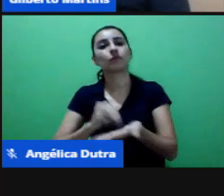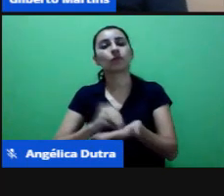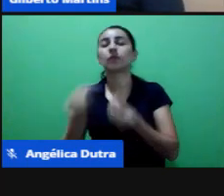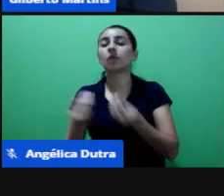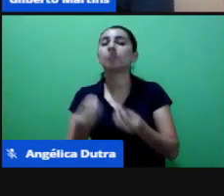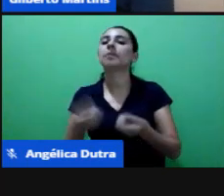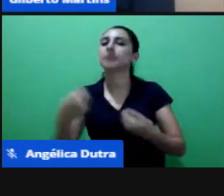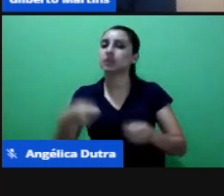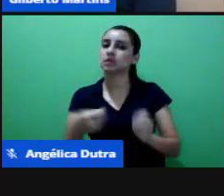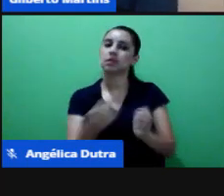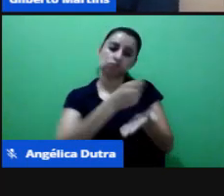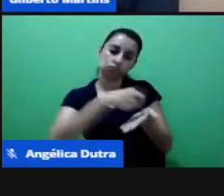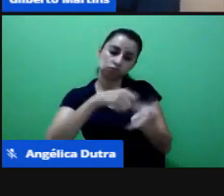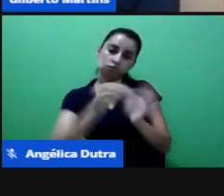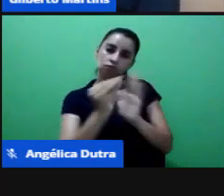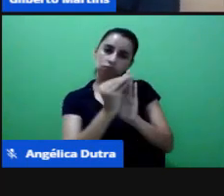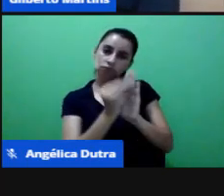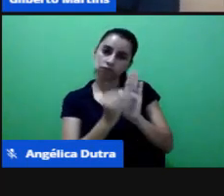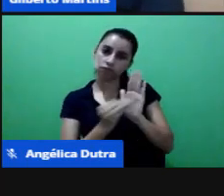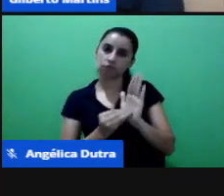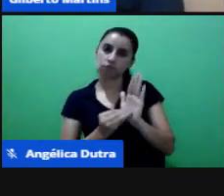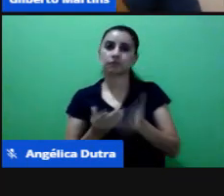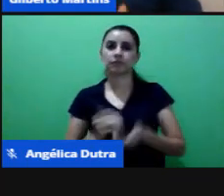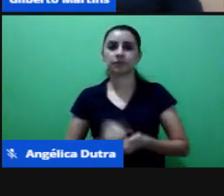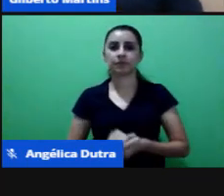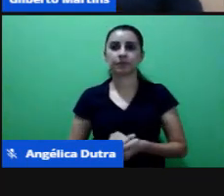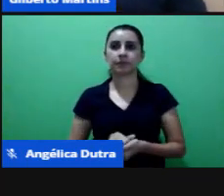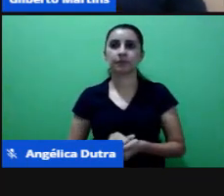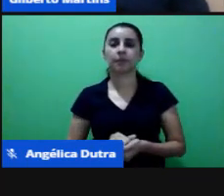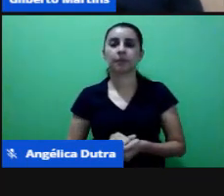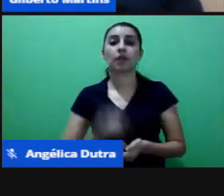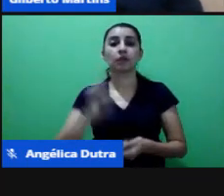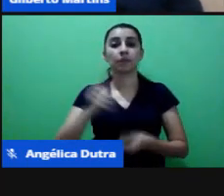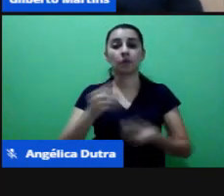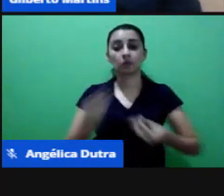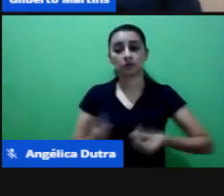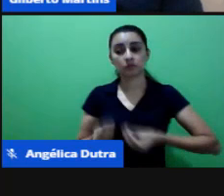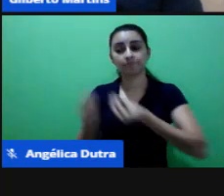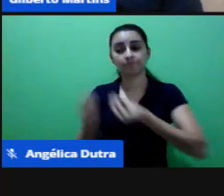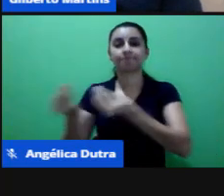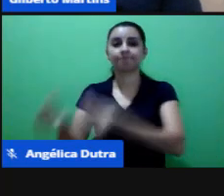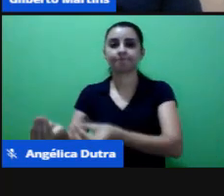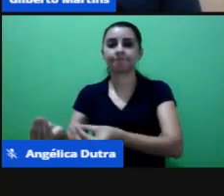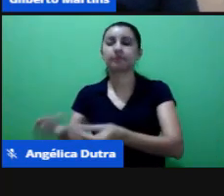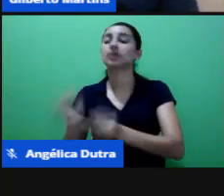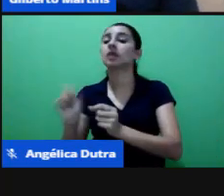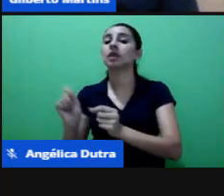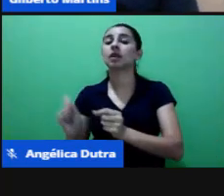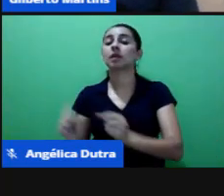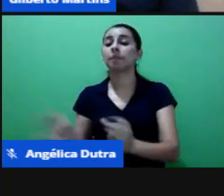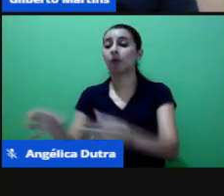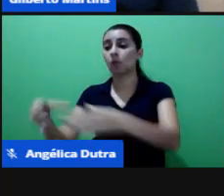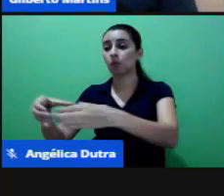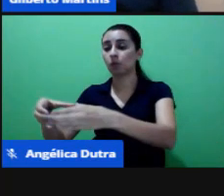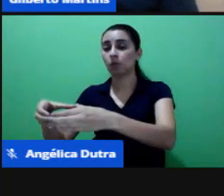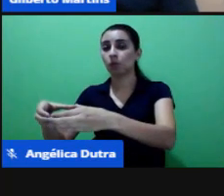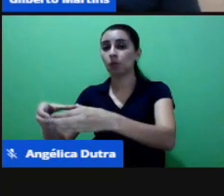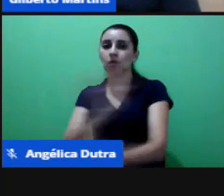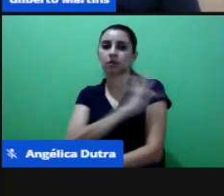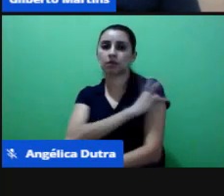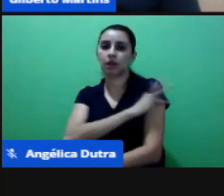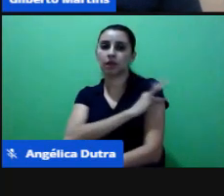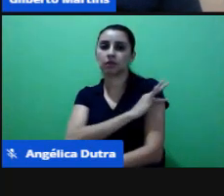para quem que eu vou encaminhar esses fatos? Para a equipe técnica pedagógica, ok? Vamos ao próximo